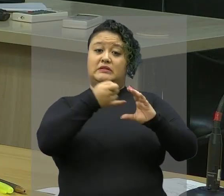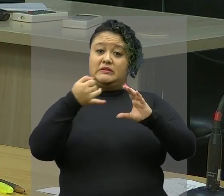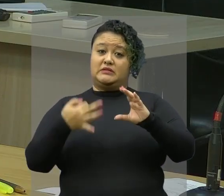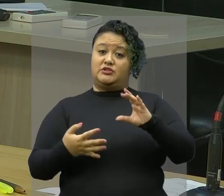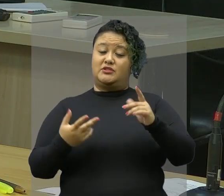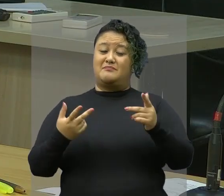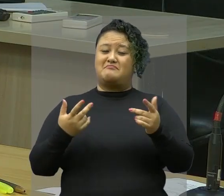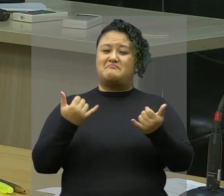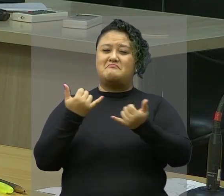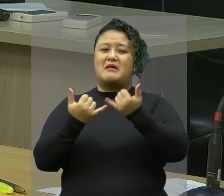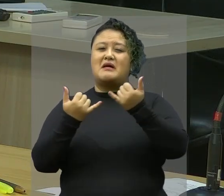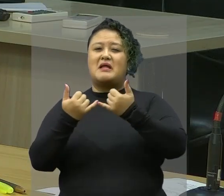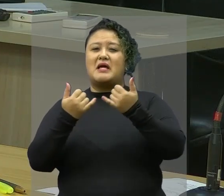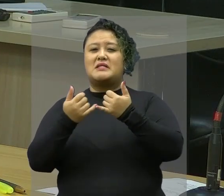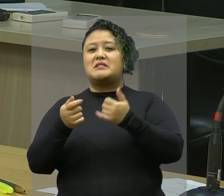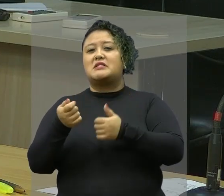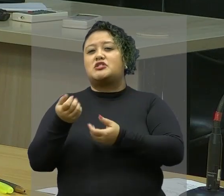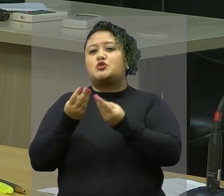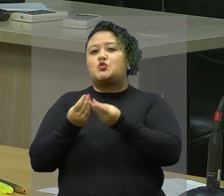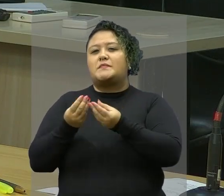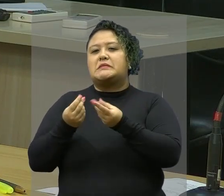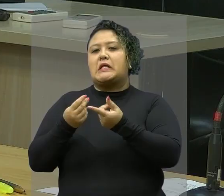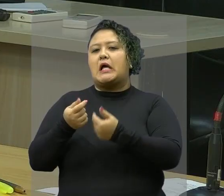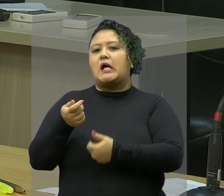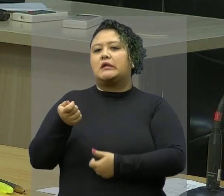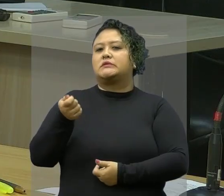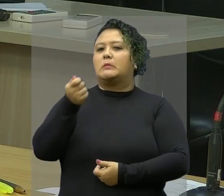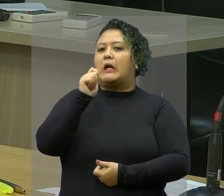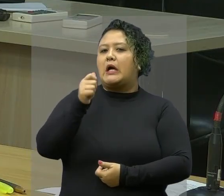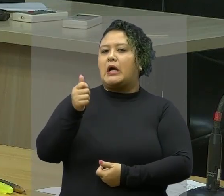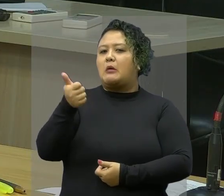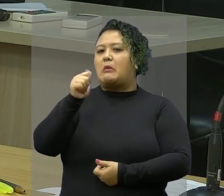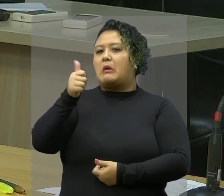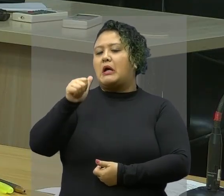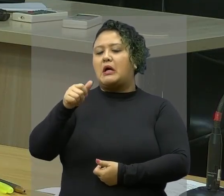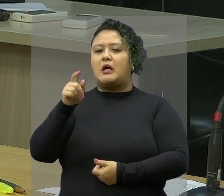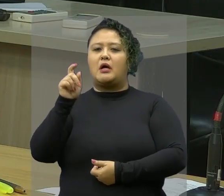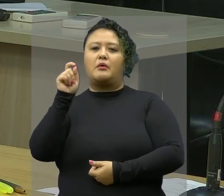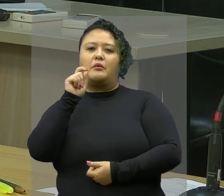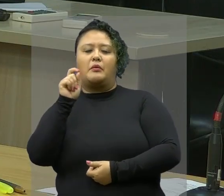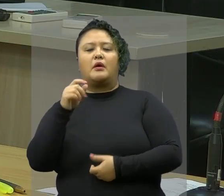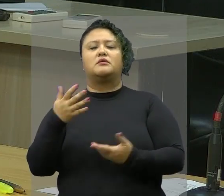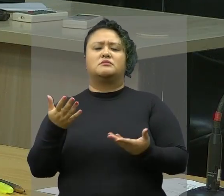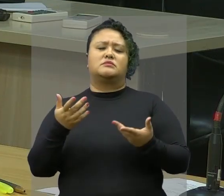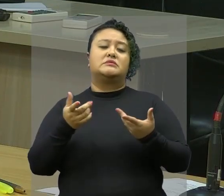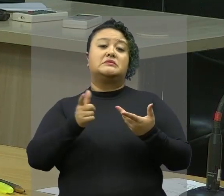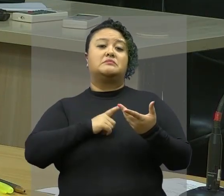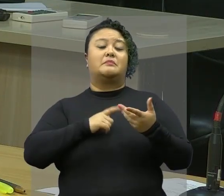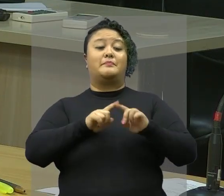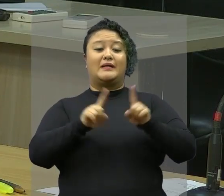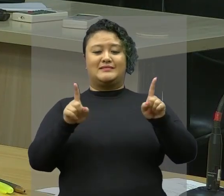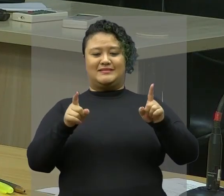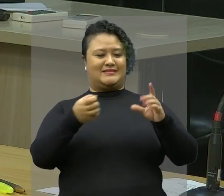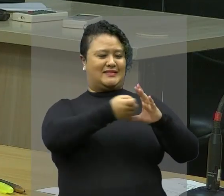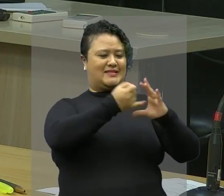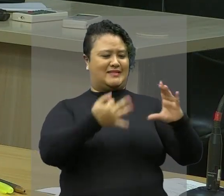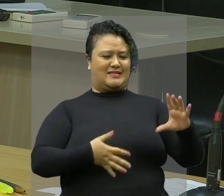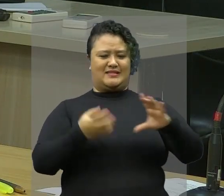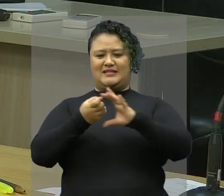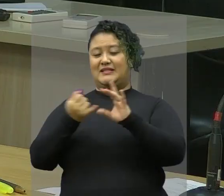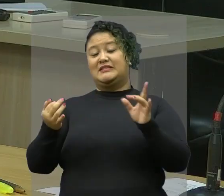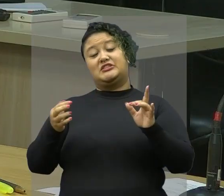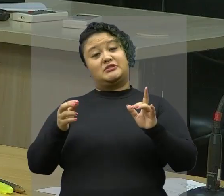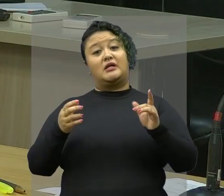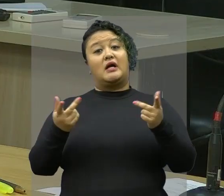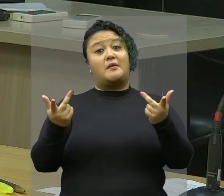dependente com substância, né? Ele tem as suas características ímpares, né? Então, a gente começou